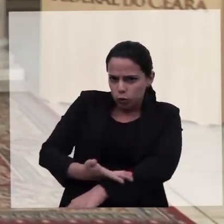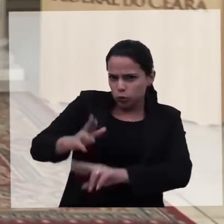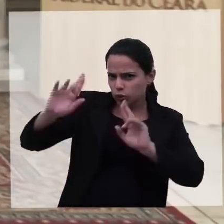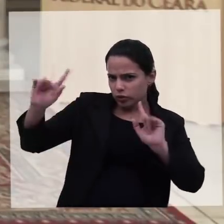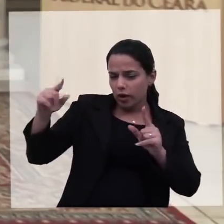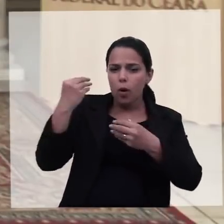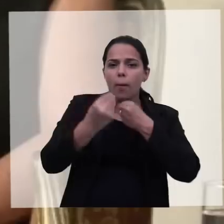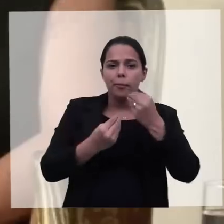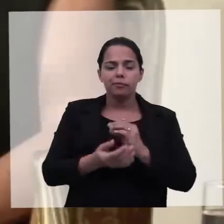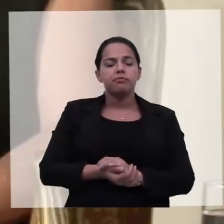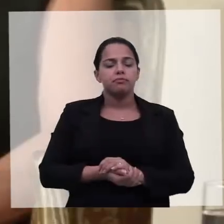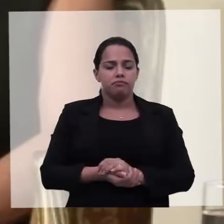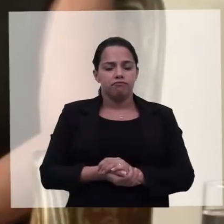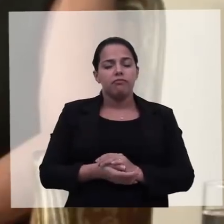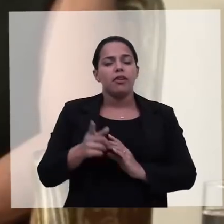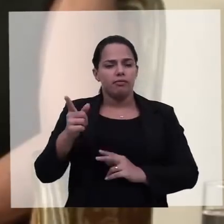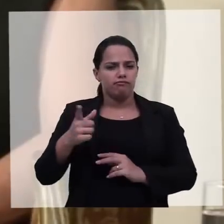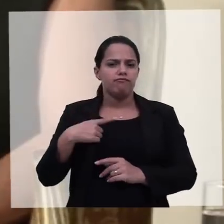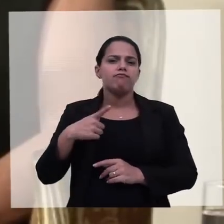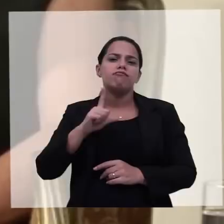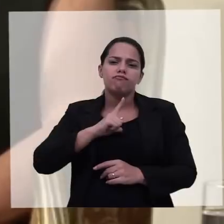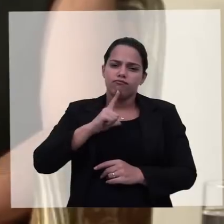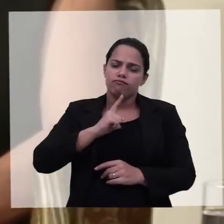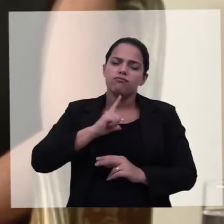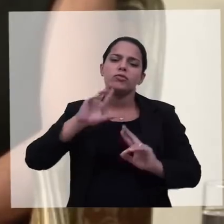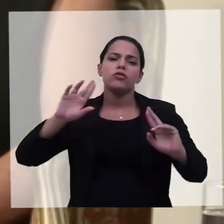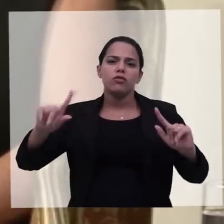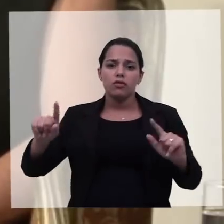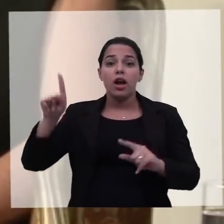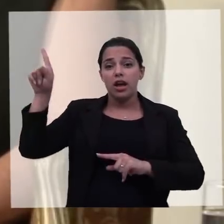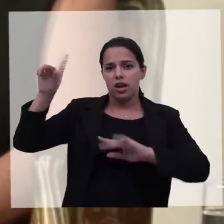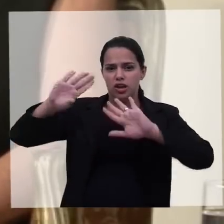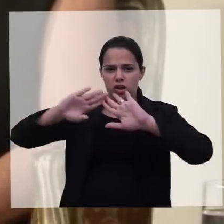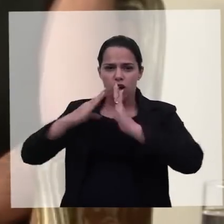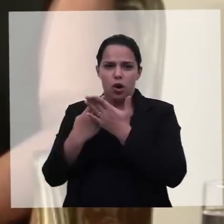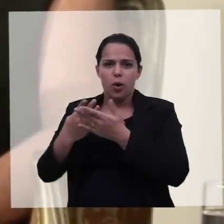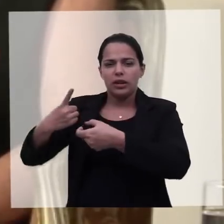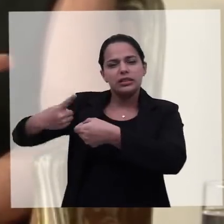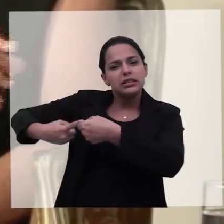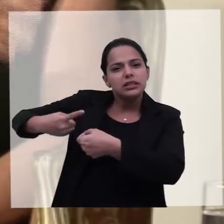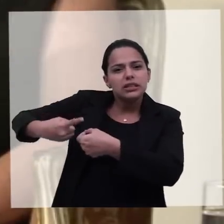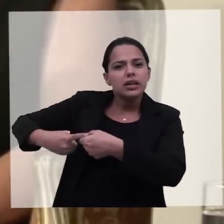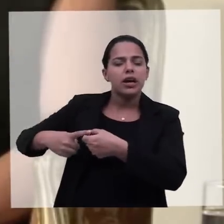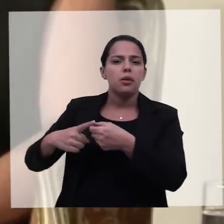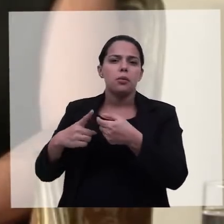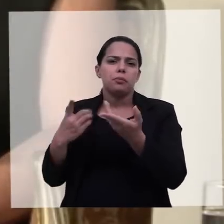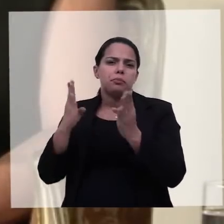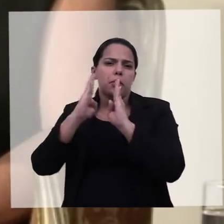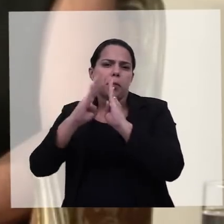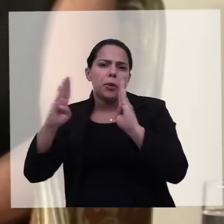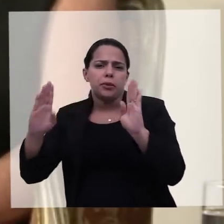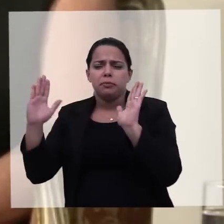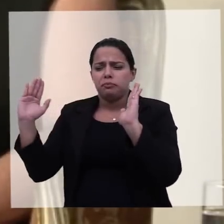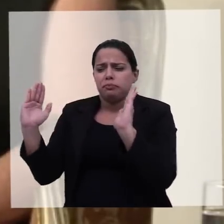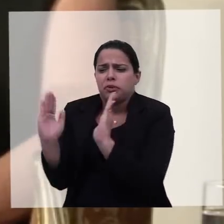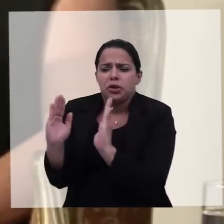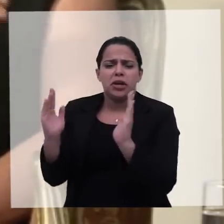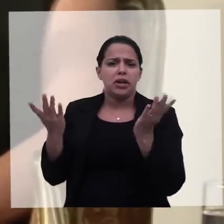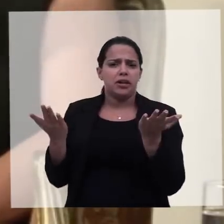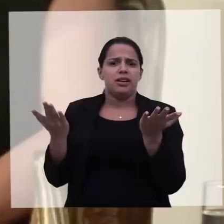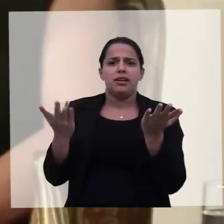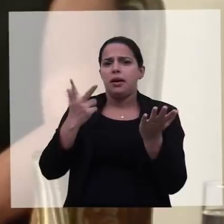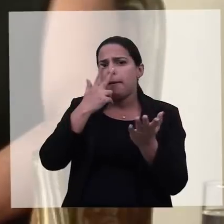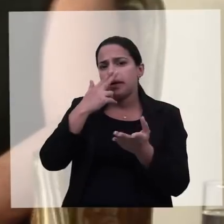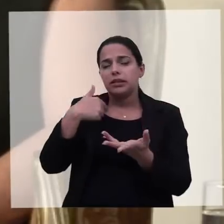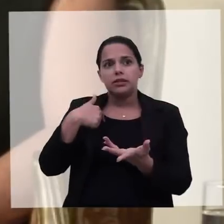no porte, você quando pensa o porte do colégio. Eu vim de um colégio no interior que tinha uma biblioteca muito pequena, aí